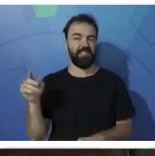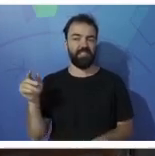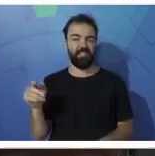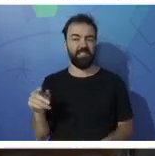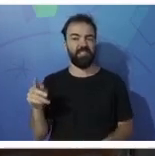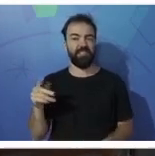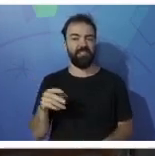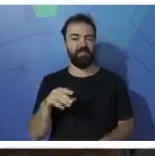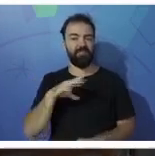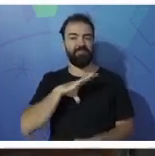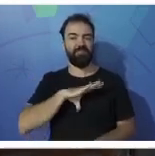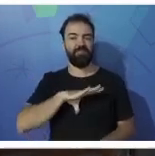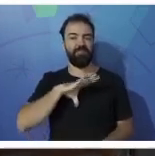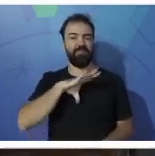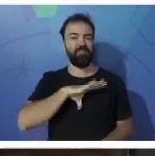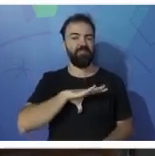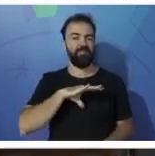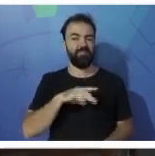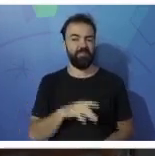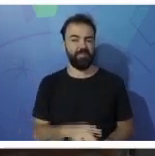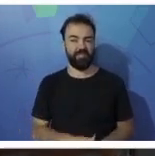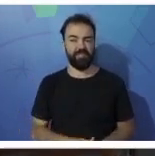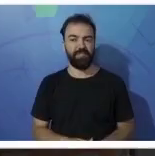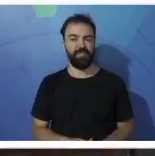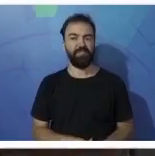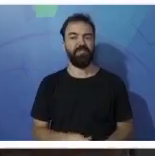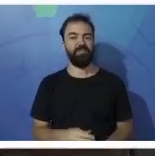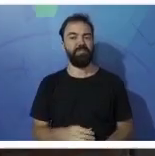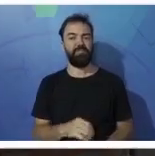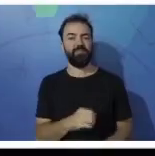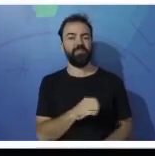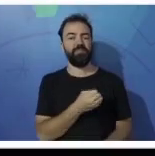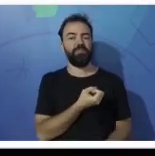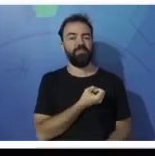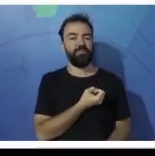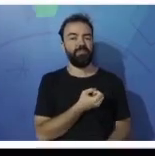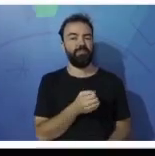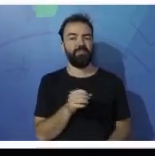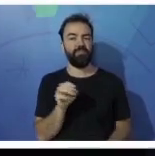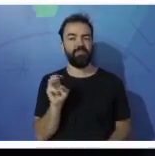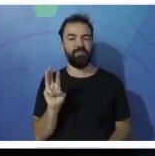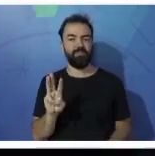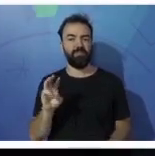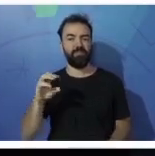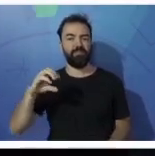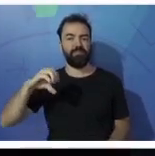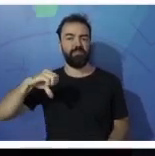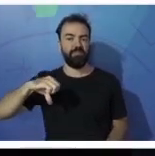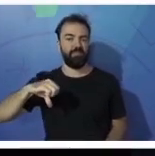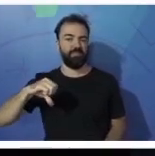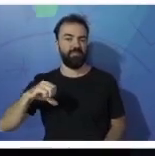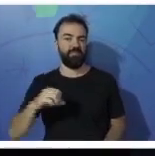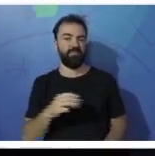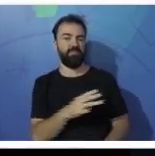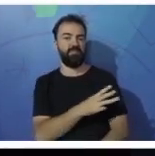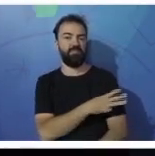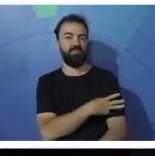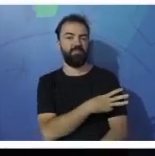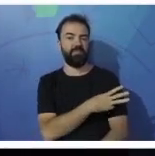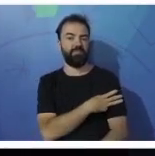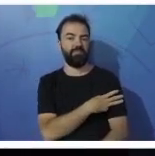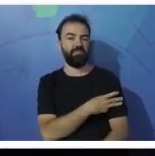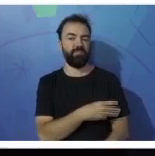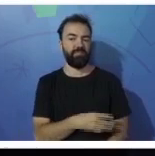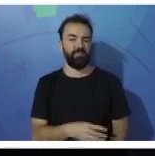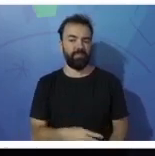de português, a nossa aula de número 39 do terceiro ano, tá? A